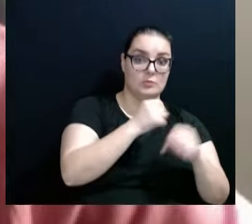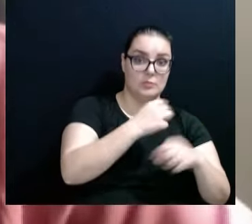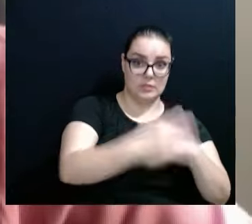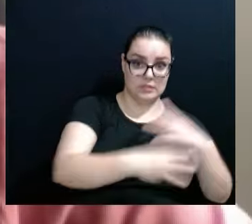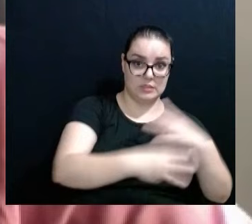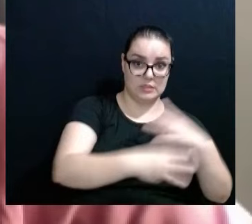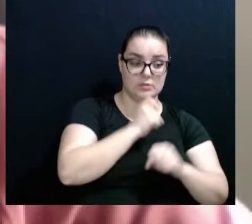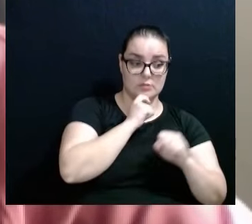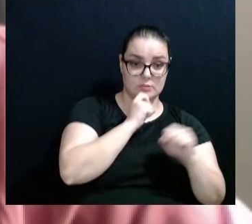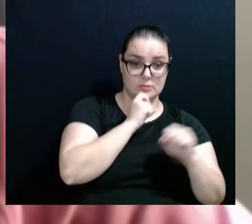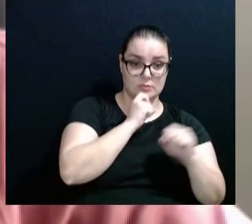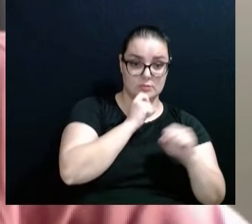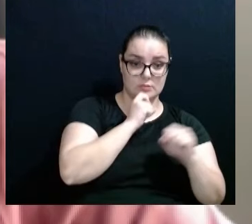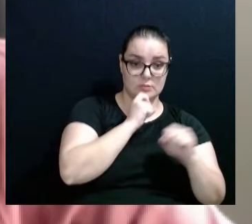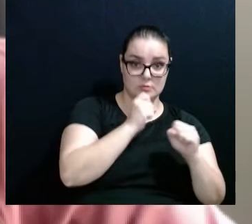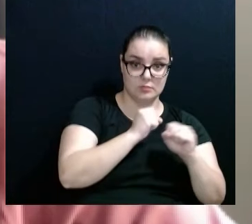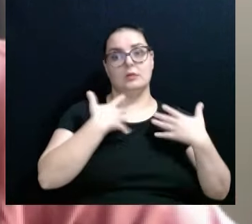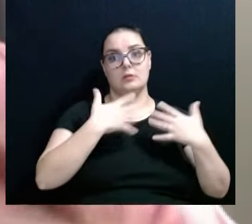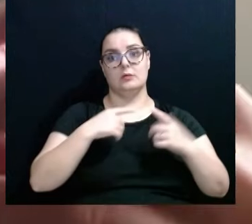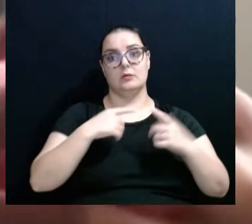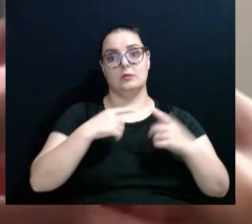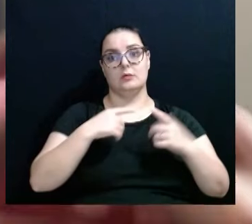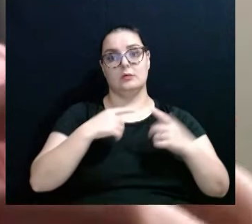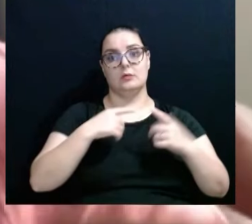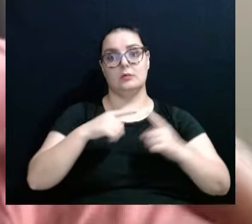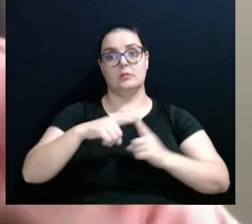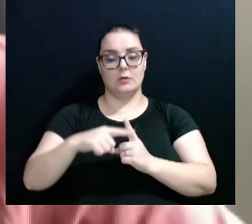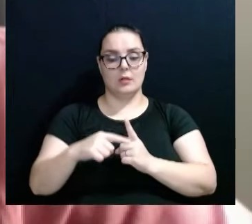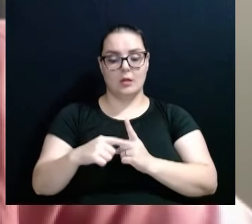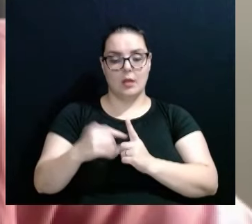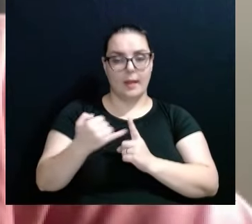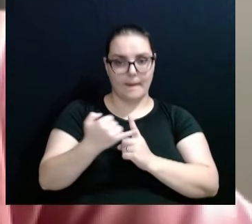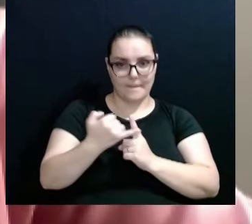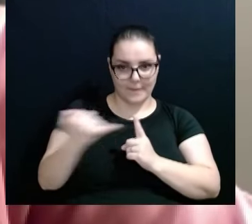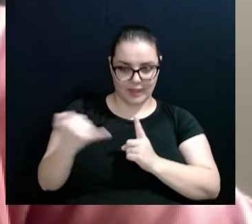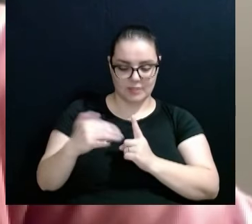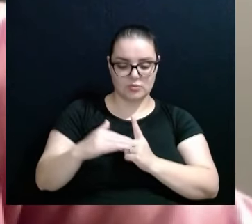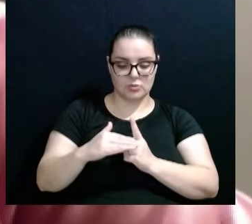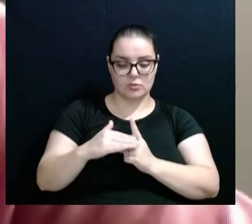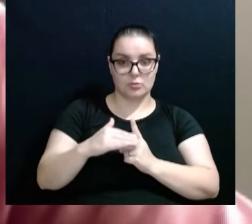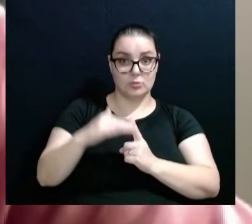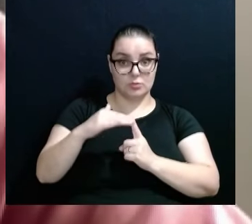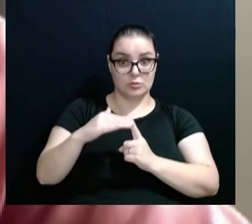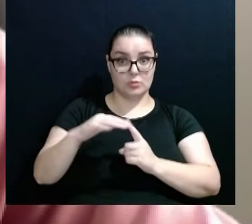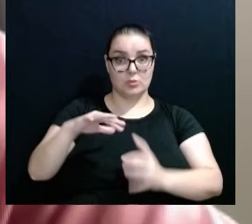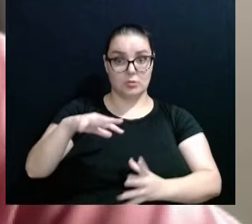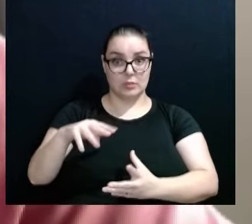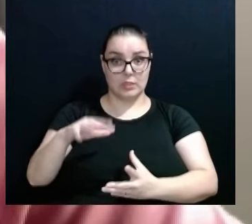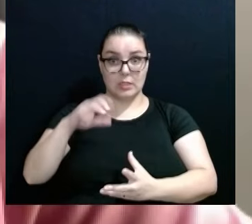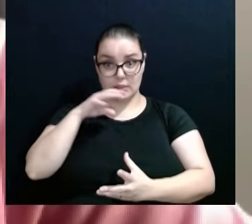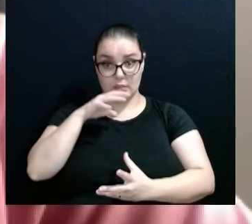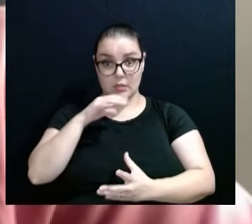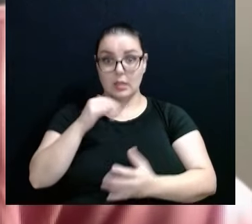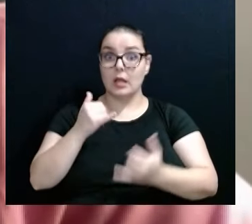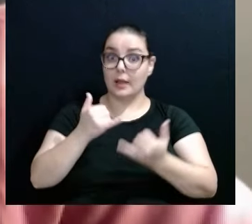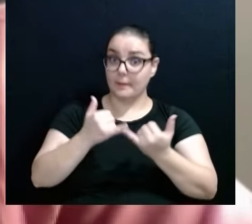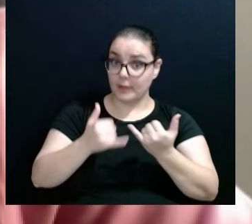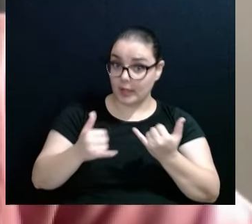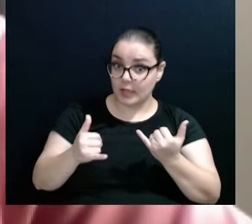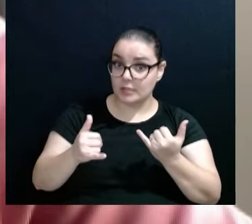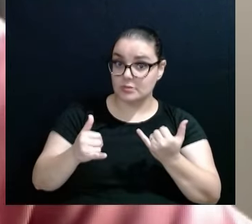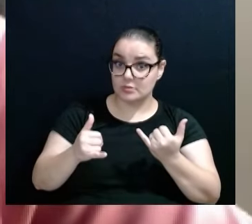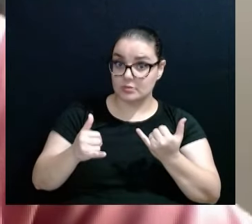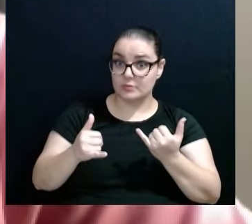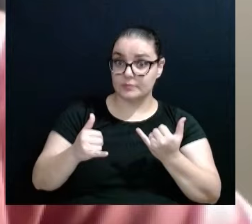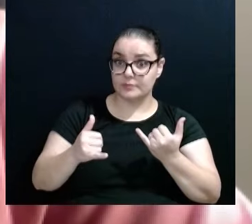calor durante o inverno. A questão é que, na média, a temperatura está subindo. Quando a gente fala o planeta está ficando mais quente, é